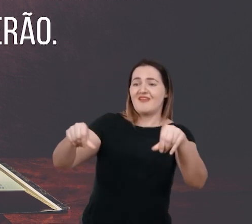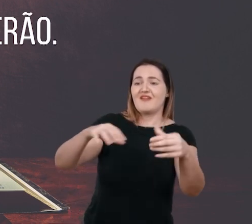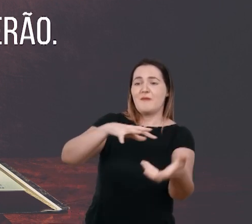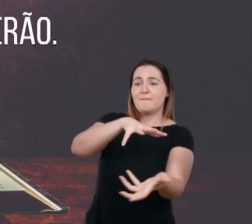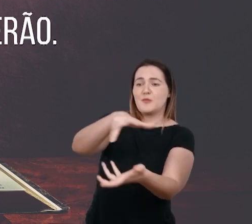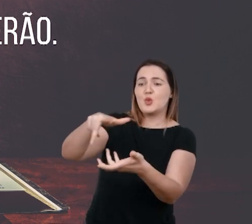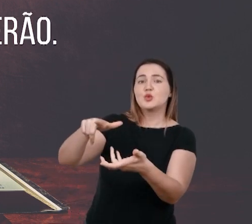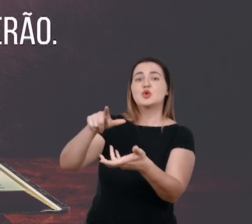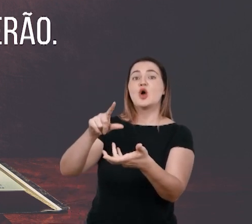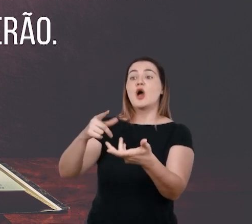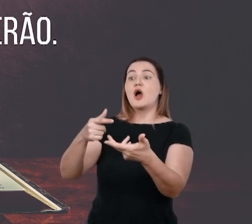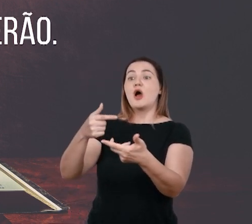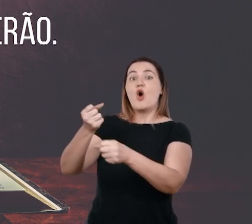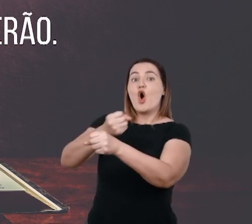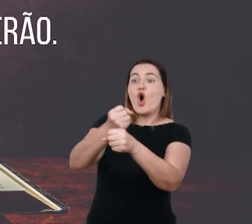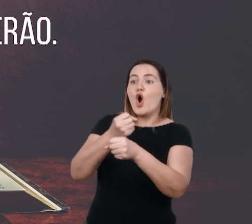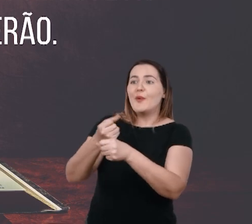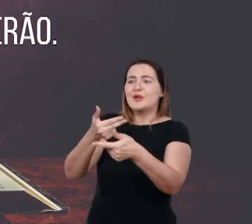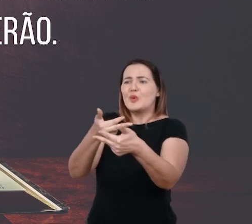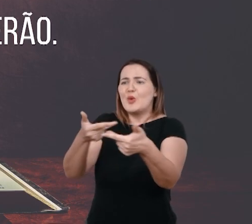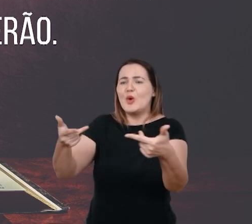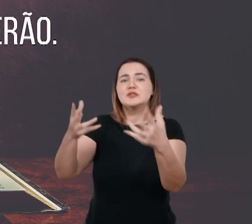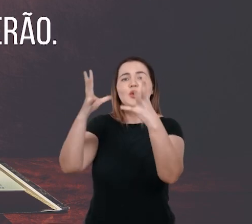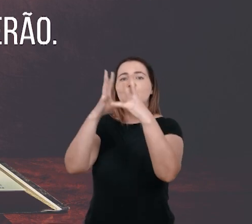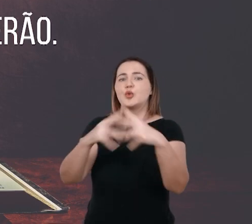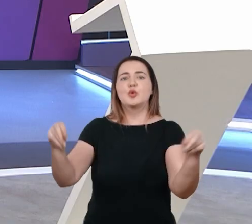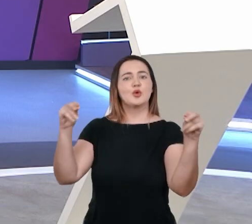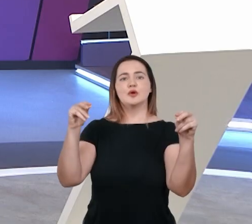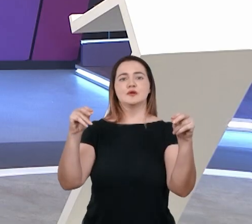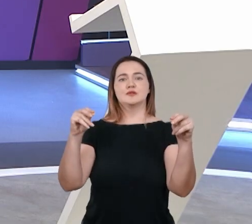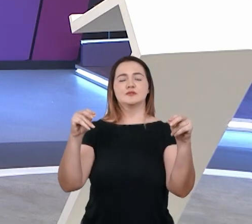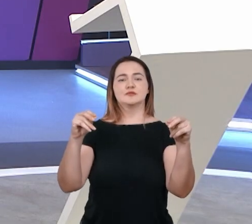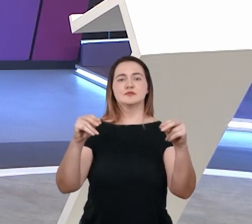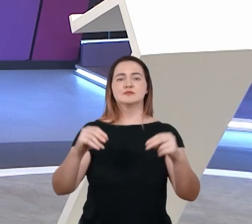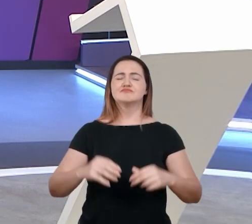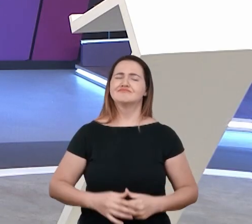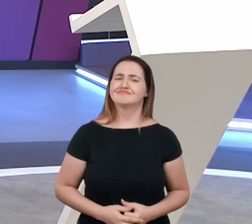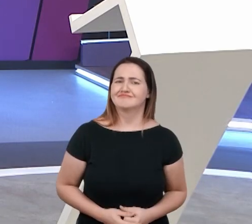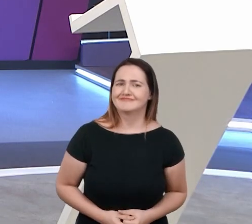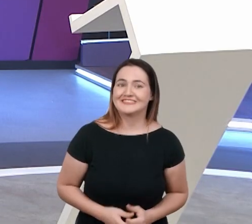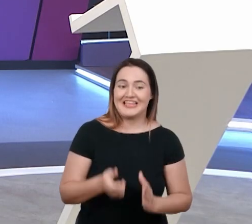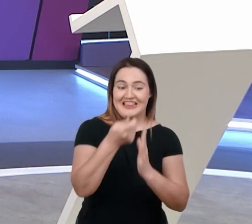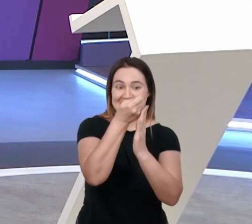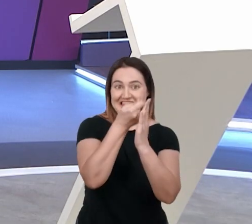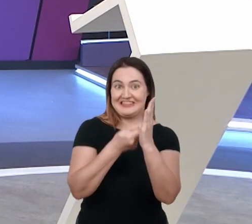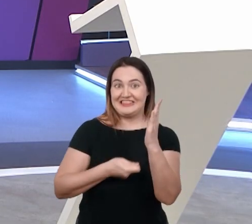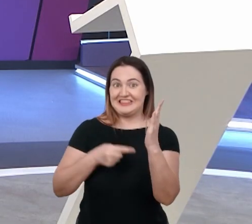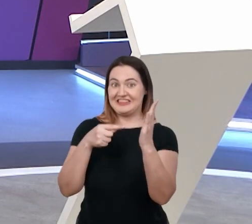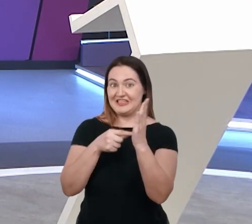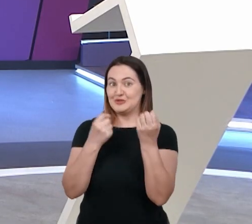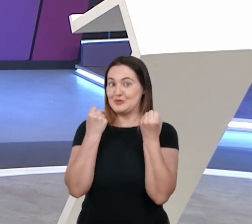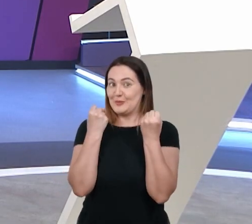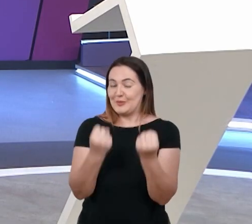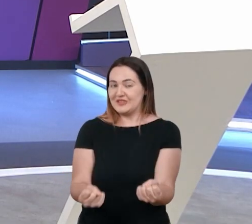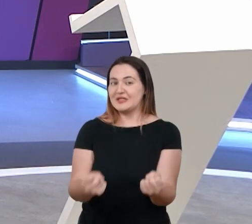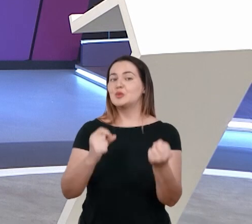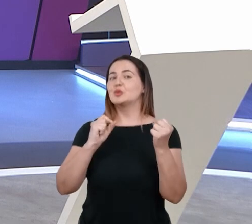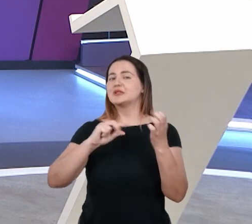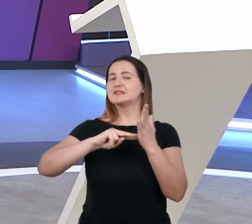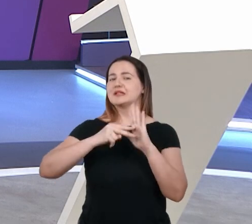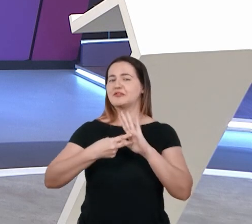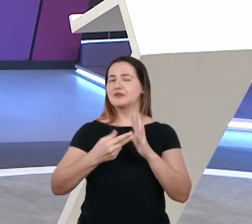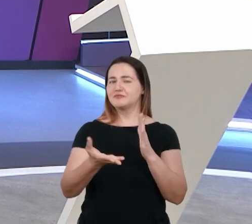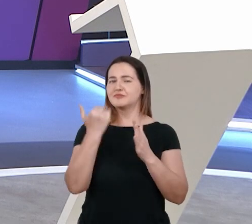as obras que nela existem desaparecerão. Bem, vamos aqui fazer algumas anotações neste